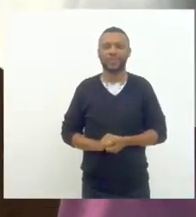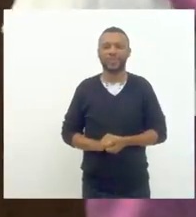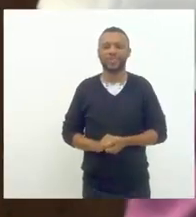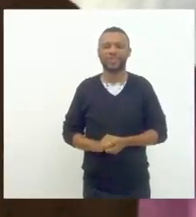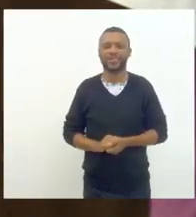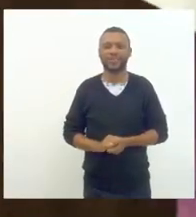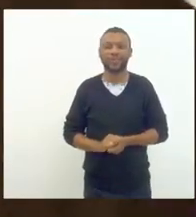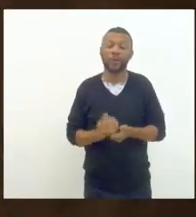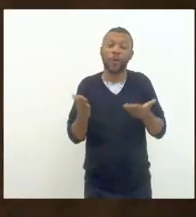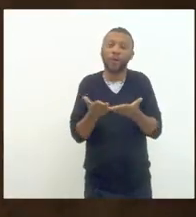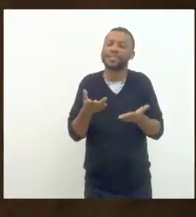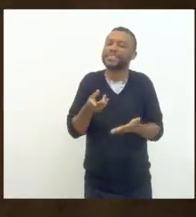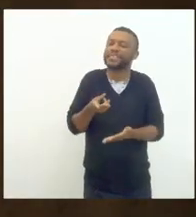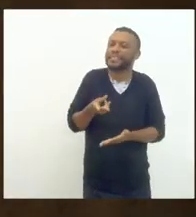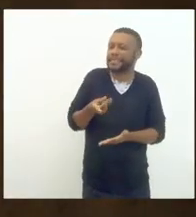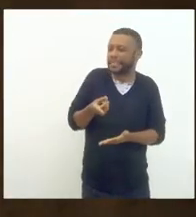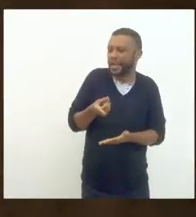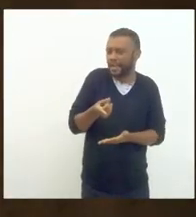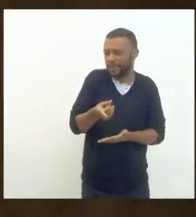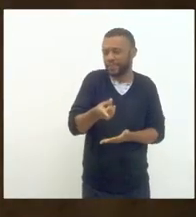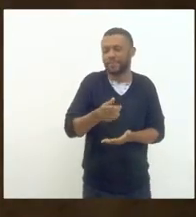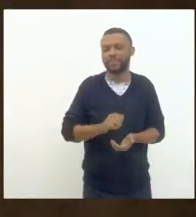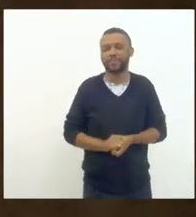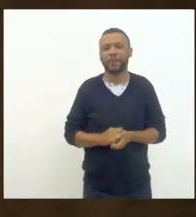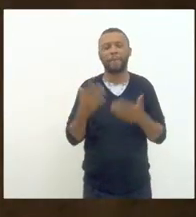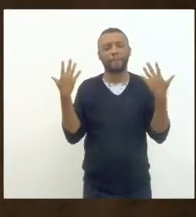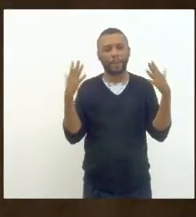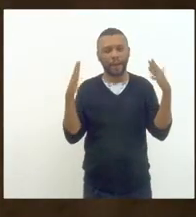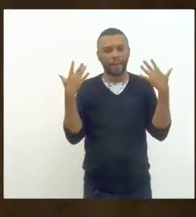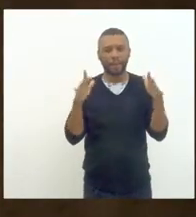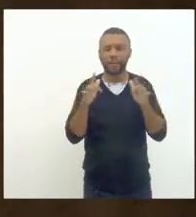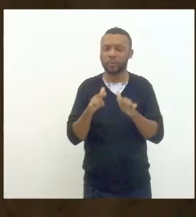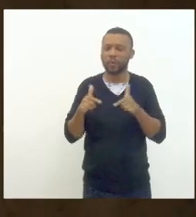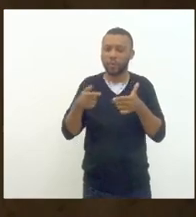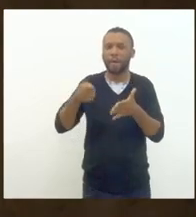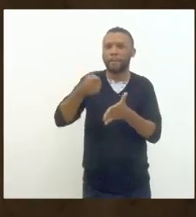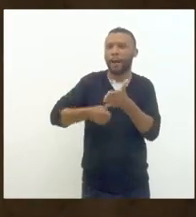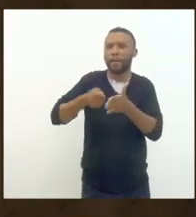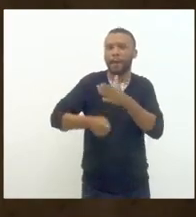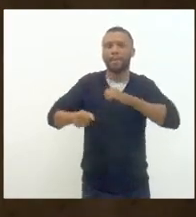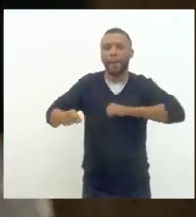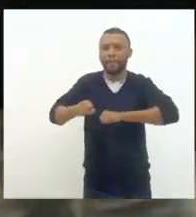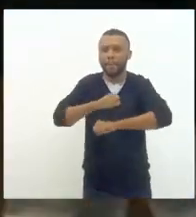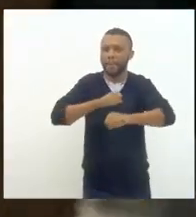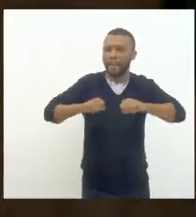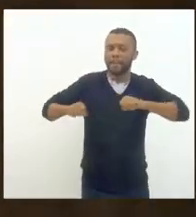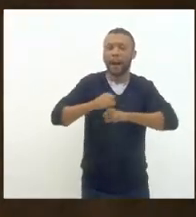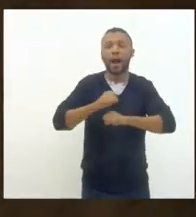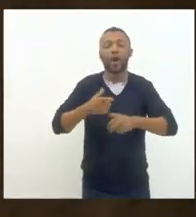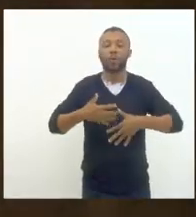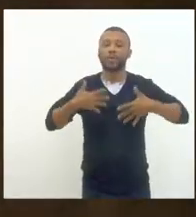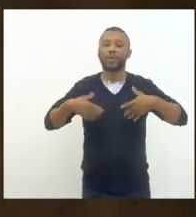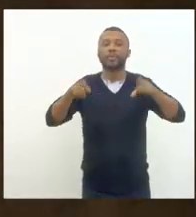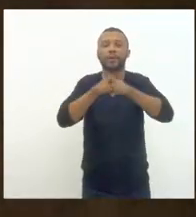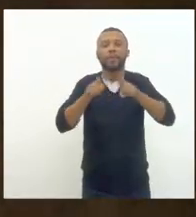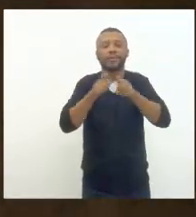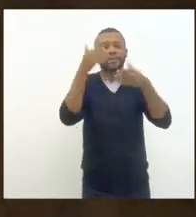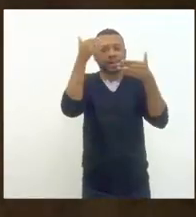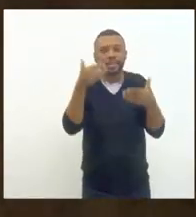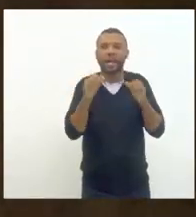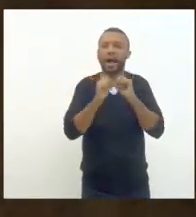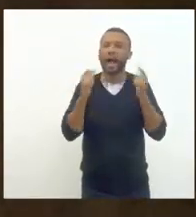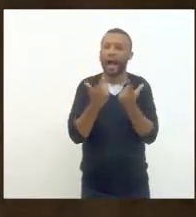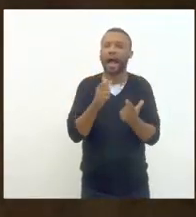Hoje e sempre, né? Hoje e sempre. Parabéns por essa conquista. Eu gostaria também de agradecer à